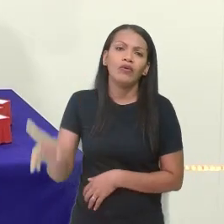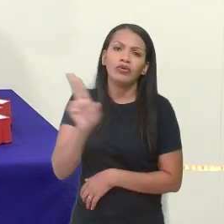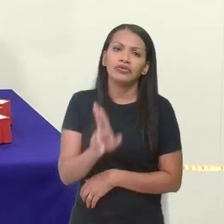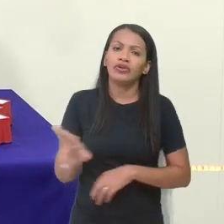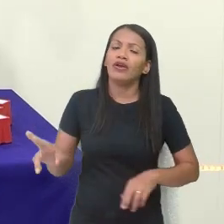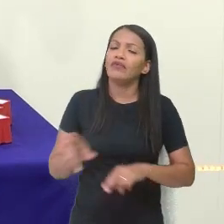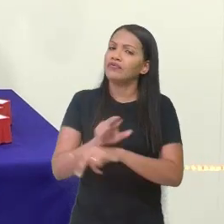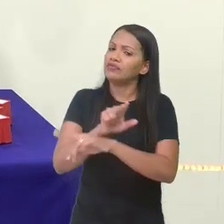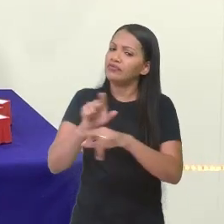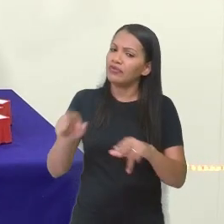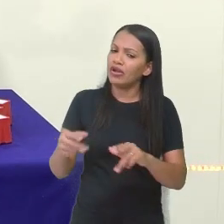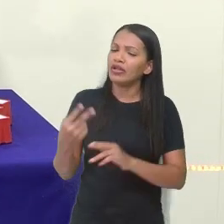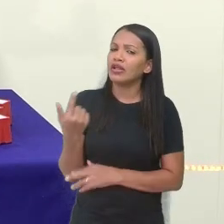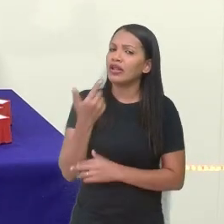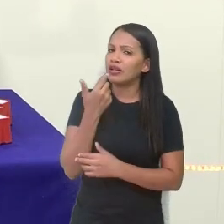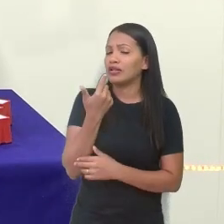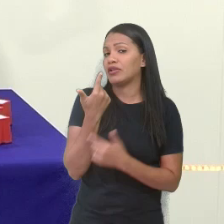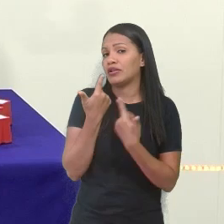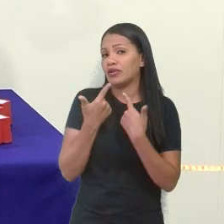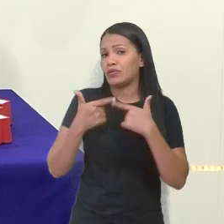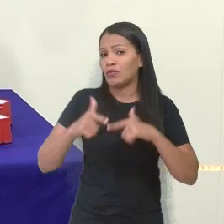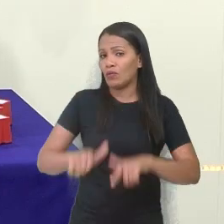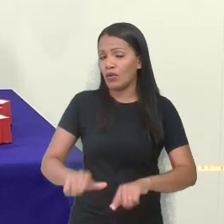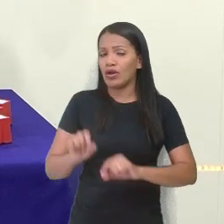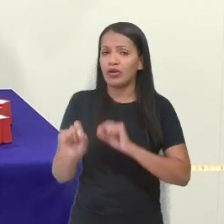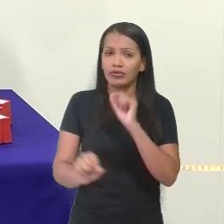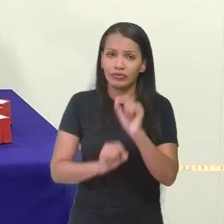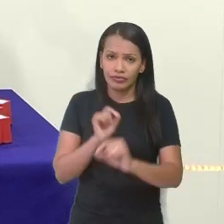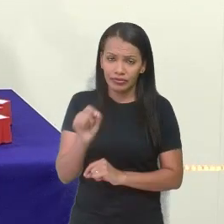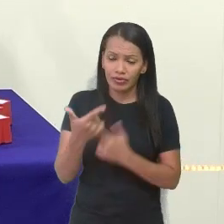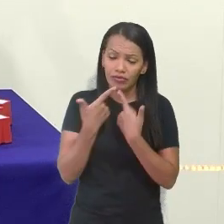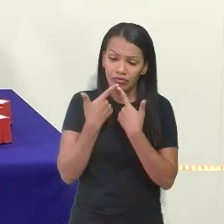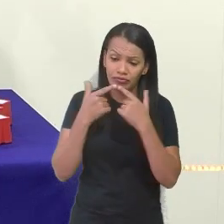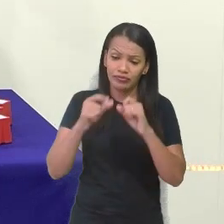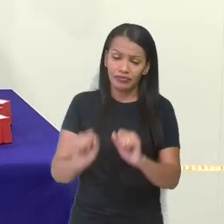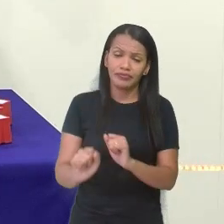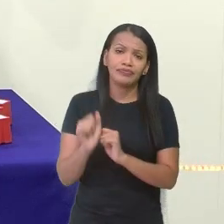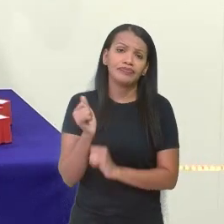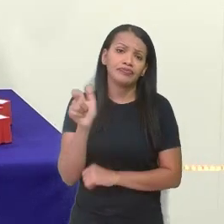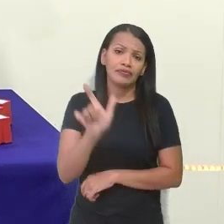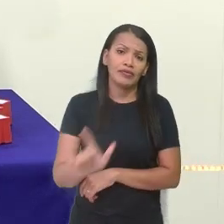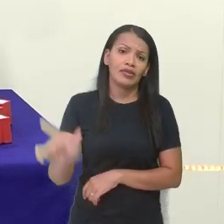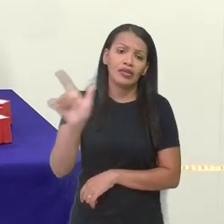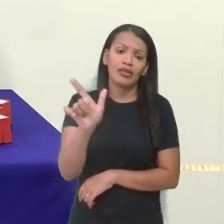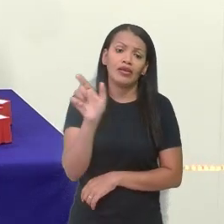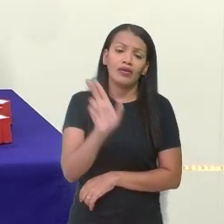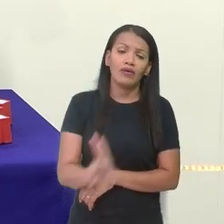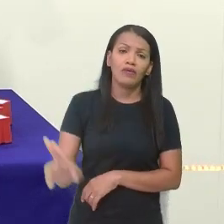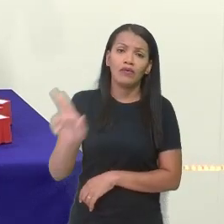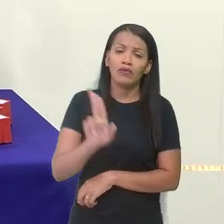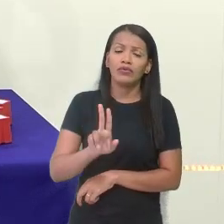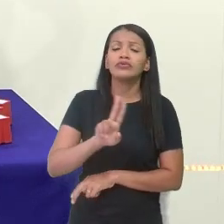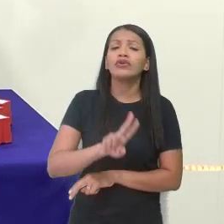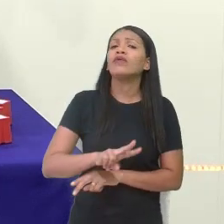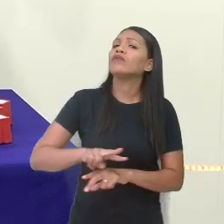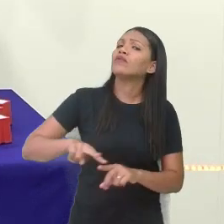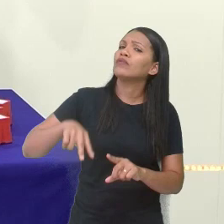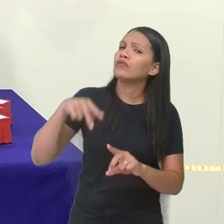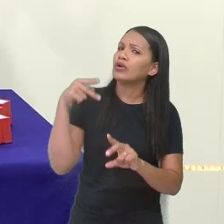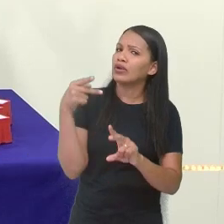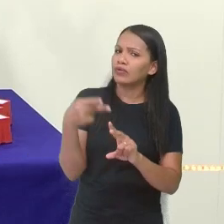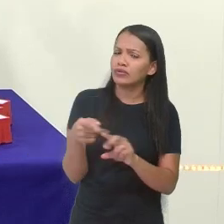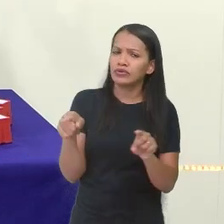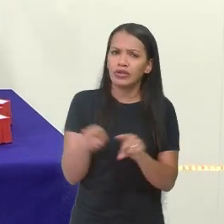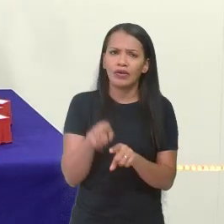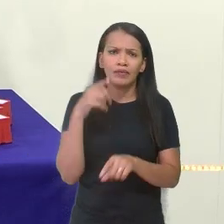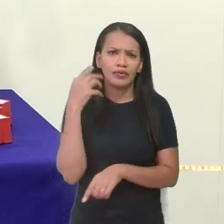várias linguagens, como o gênero textual poema, que é um gênero literário, tá? E ele usa o recurso da poesia. Na